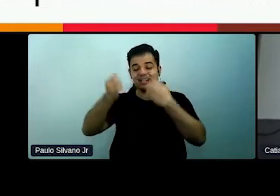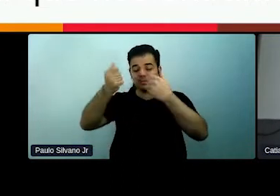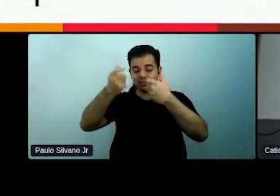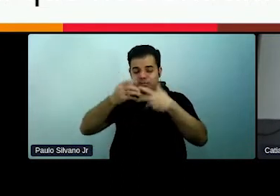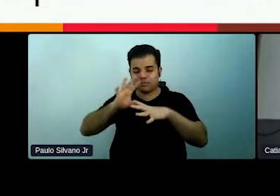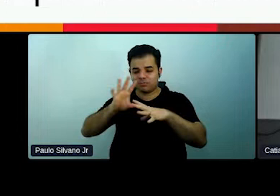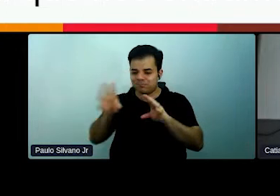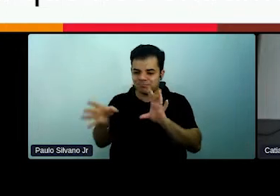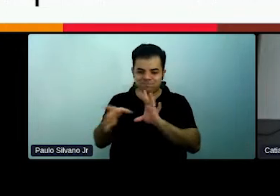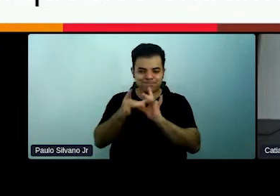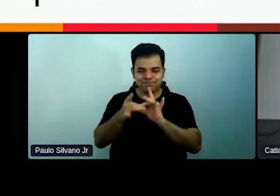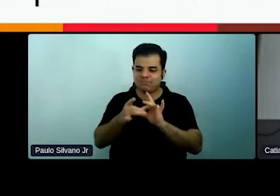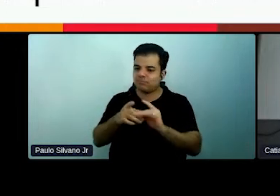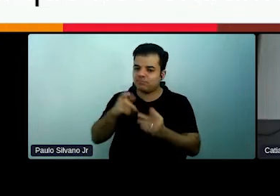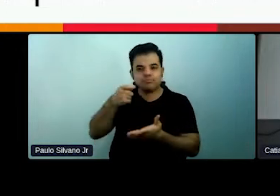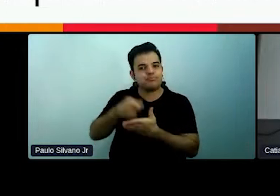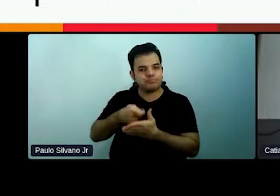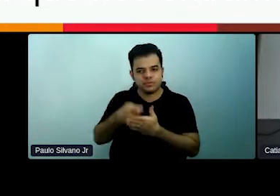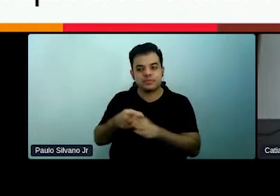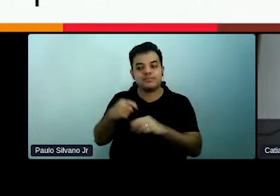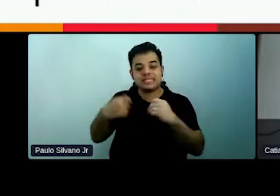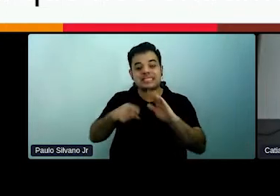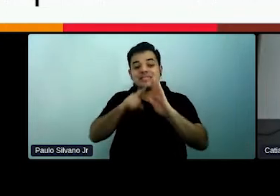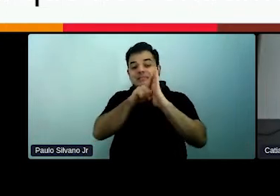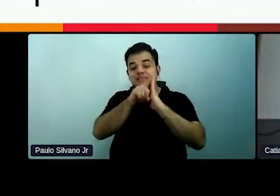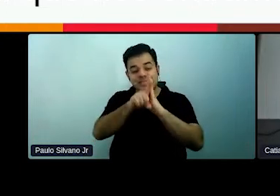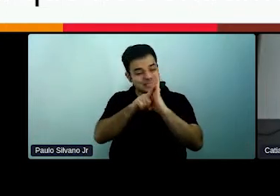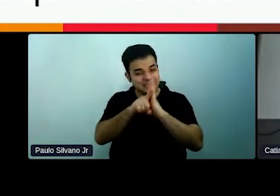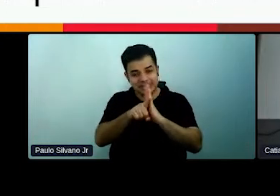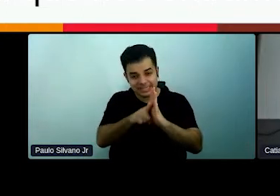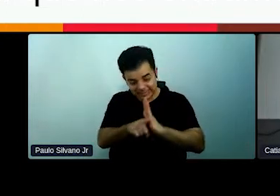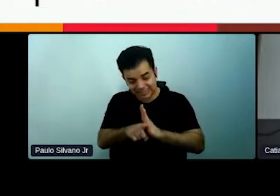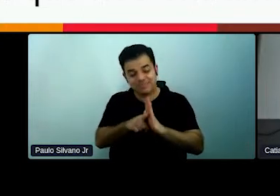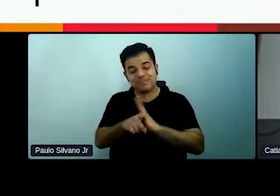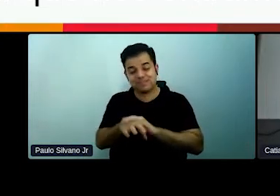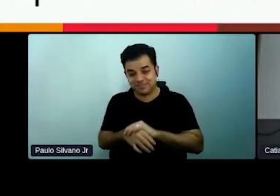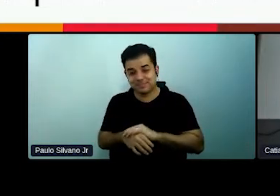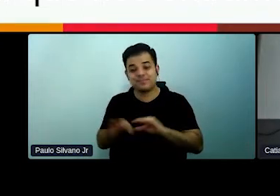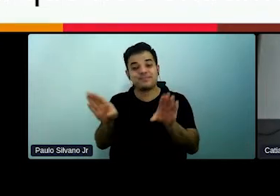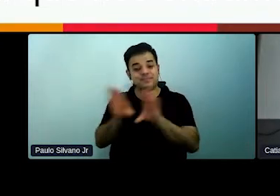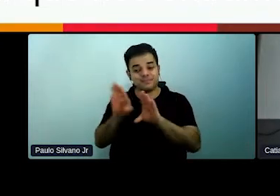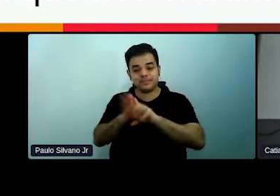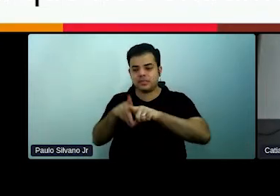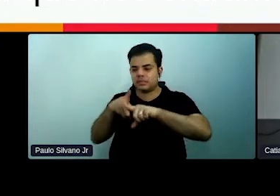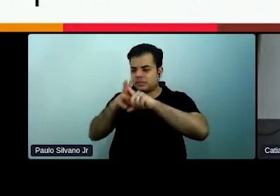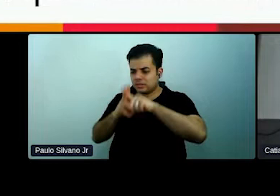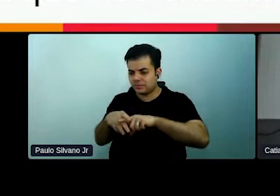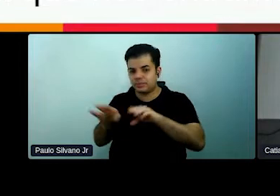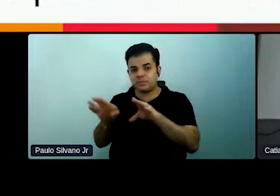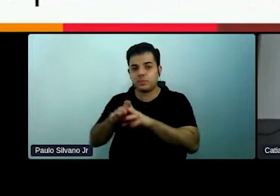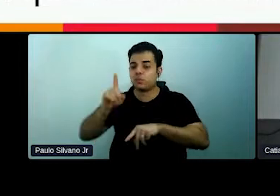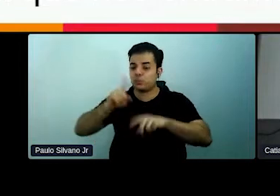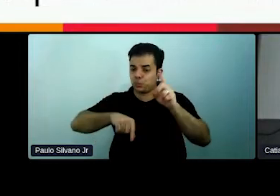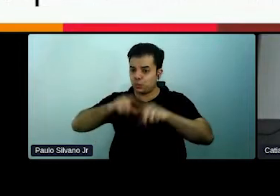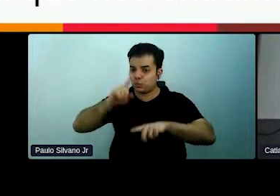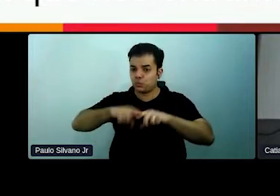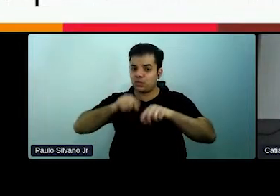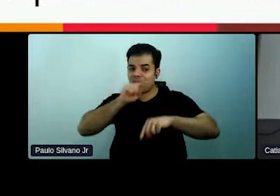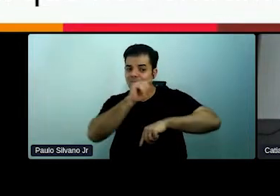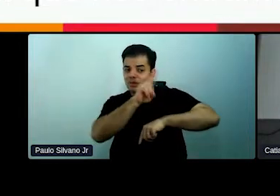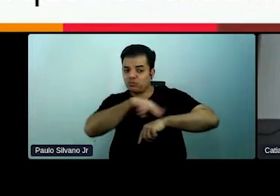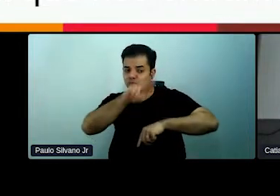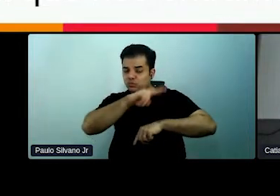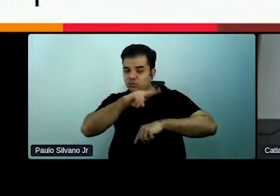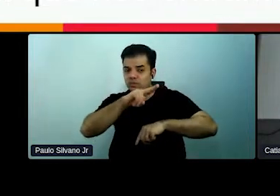consolidado a necessidade de pesquisar como o serviço e como o produto está chegando nos usuários,